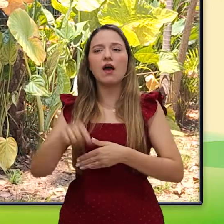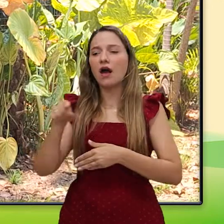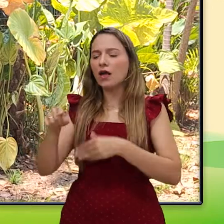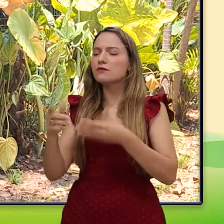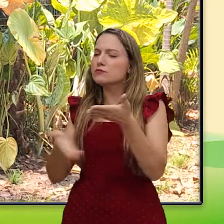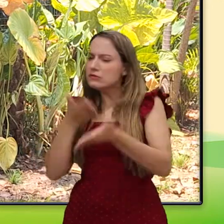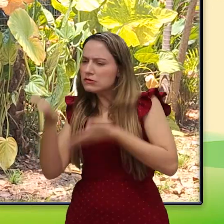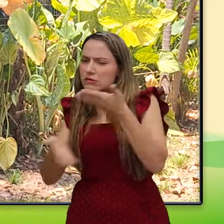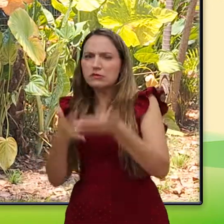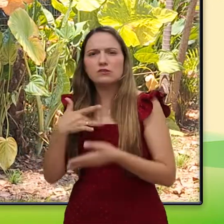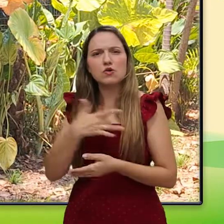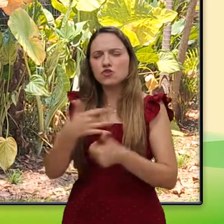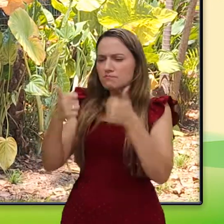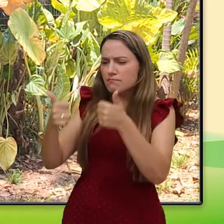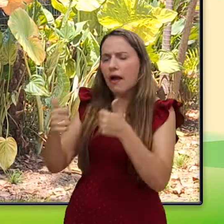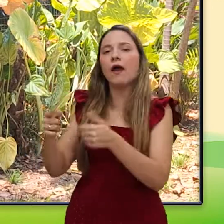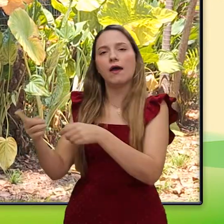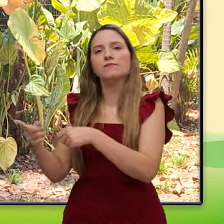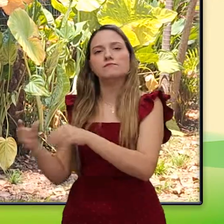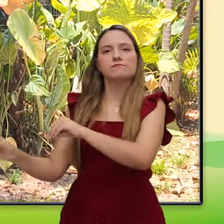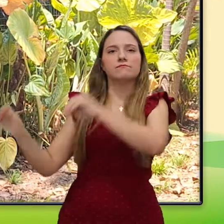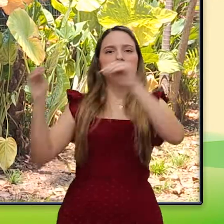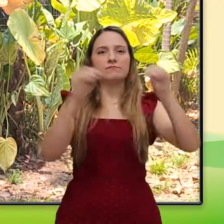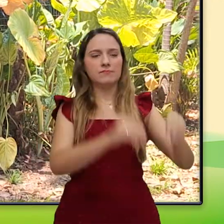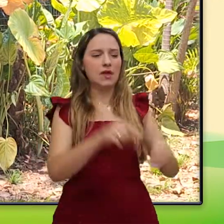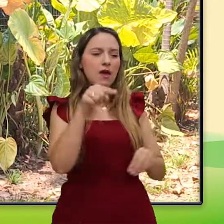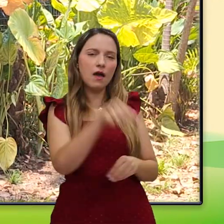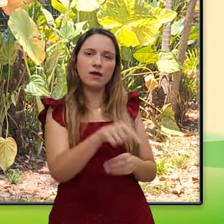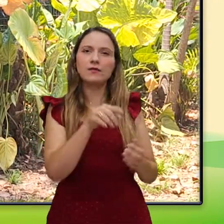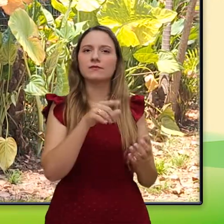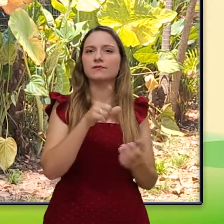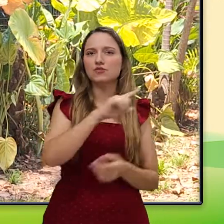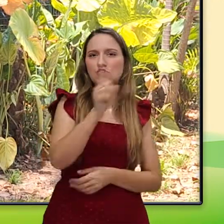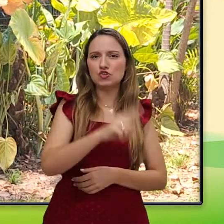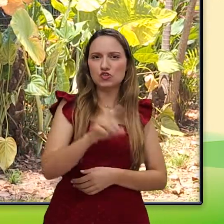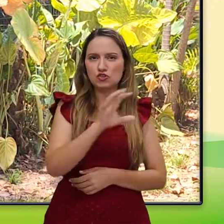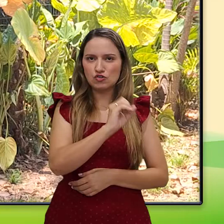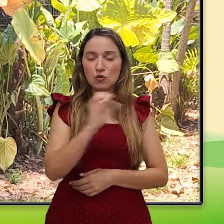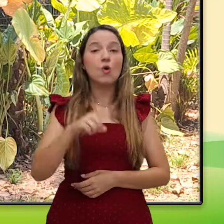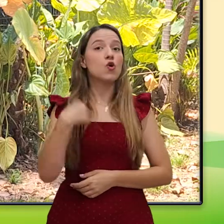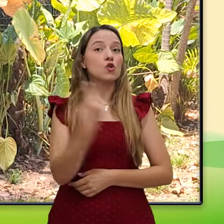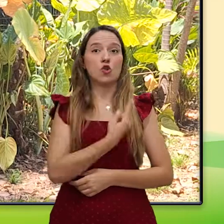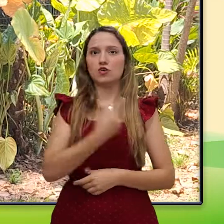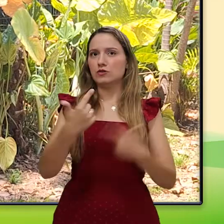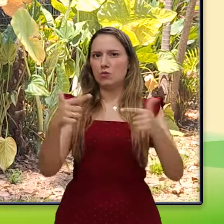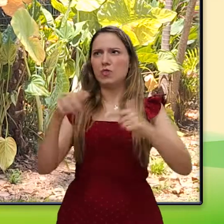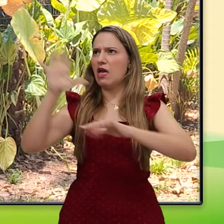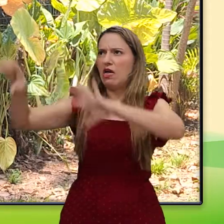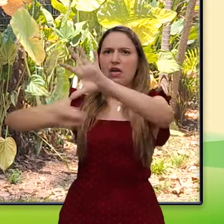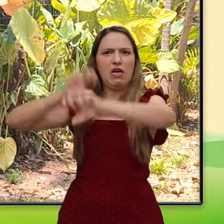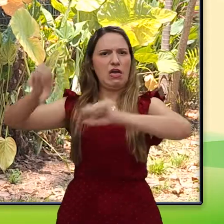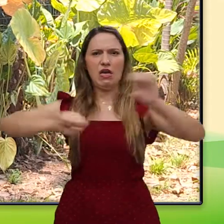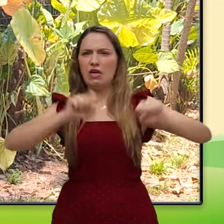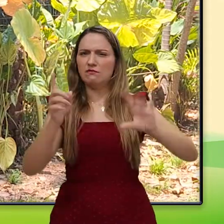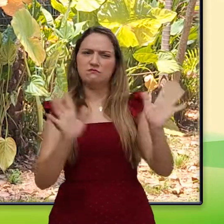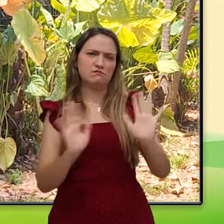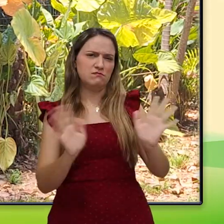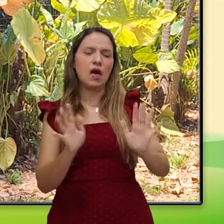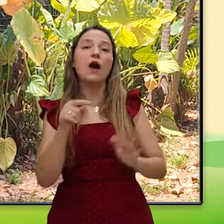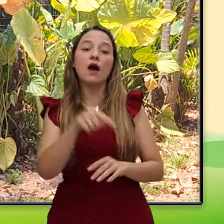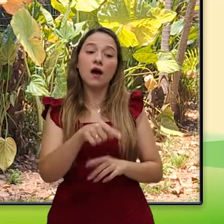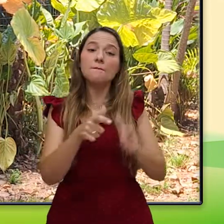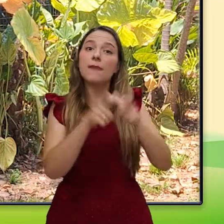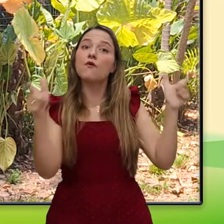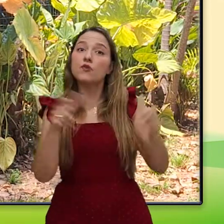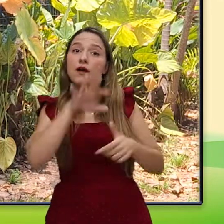Ibama e, a partir do CETES, foi enviado para a gente. Uhum. Ressaltando que nós não capturamos nenhum animal na natureza. Uhum. Então, a maioria dos nossos animais, ou eles nasceram